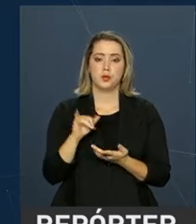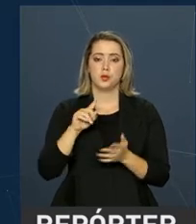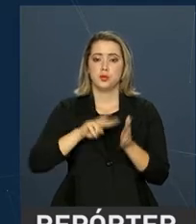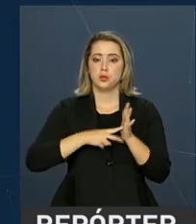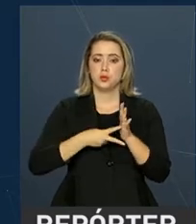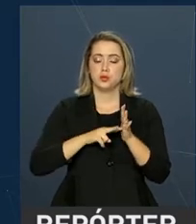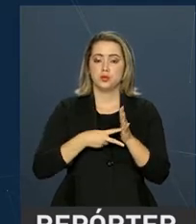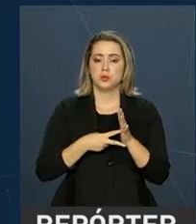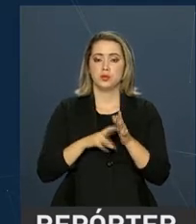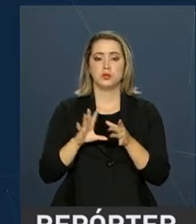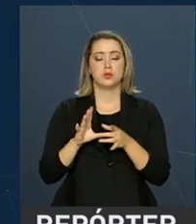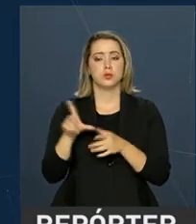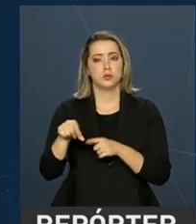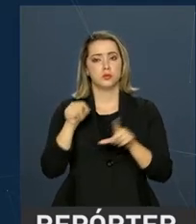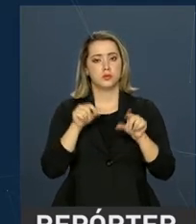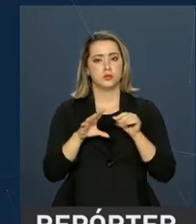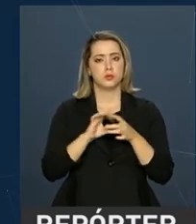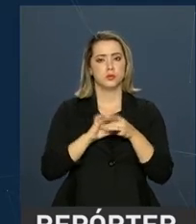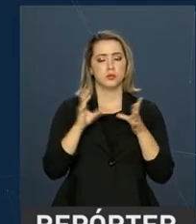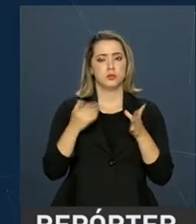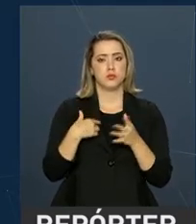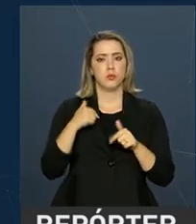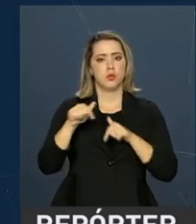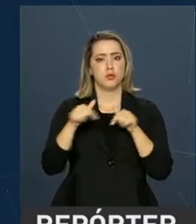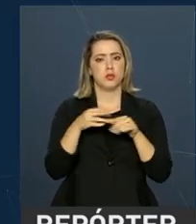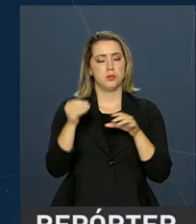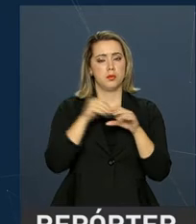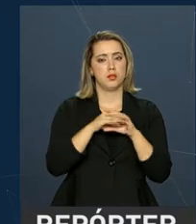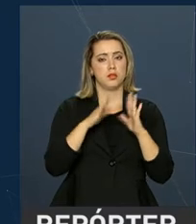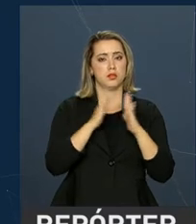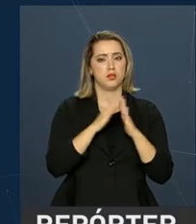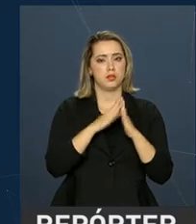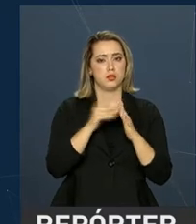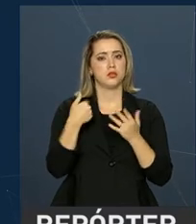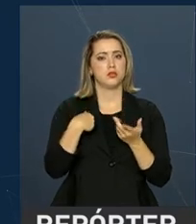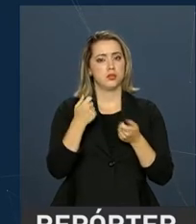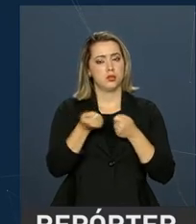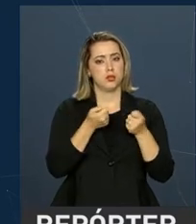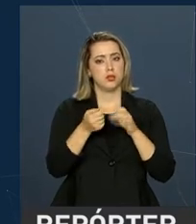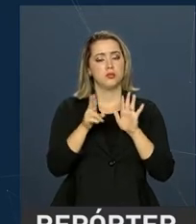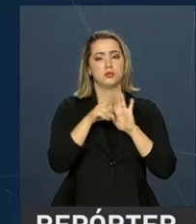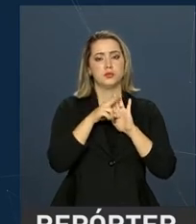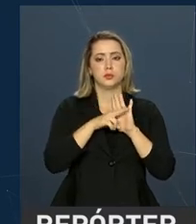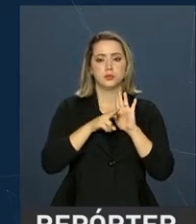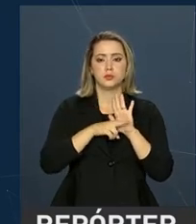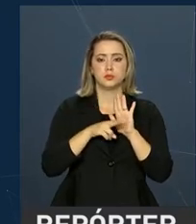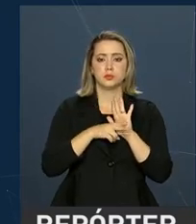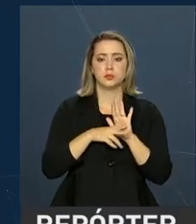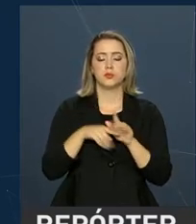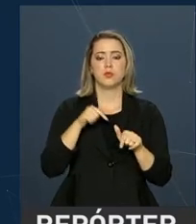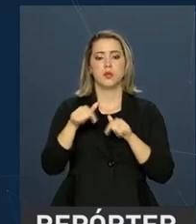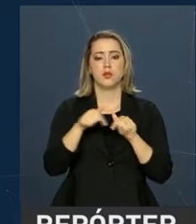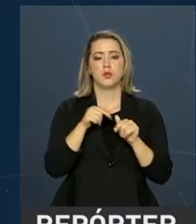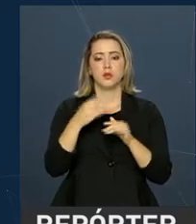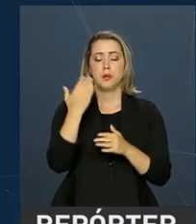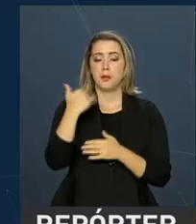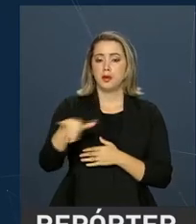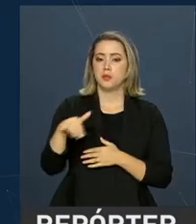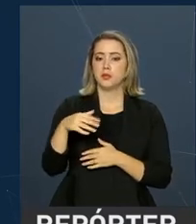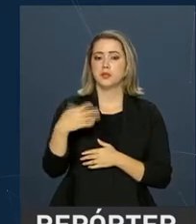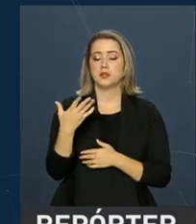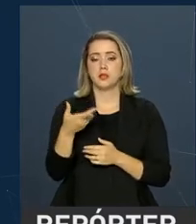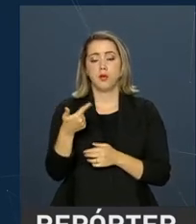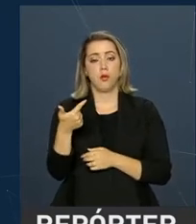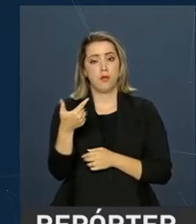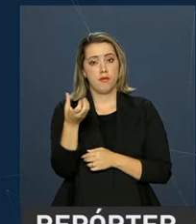passa a ser opcional. O trabalho em casa passa a ser regulamentado. O trabalho parcial passa de 26